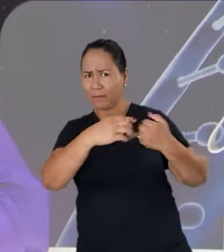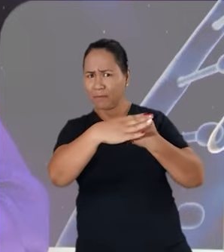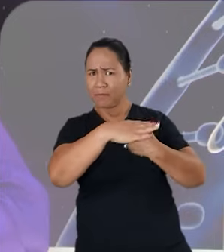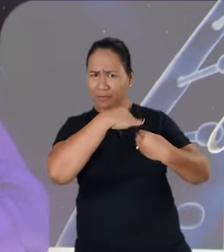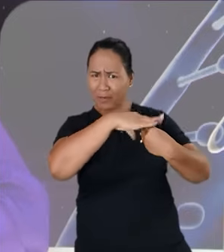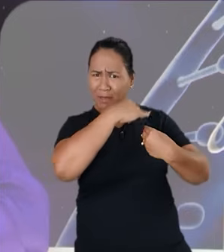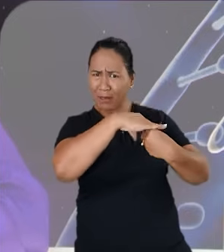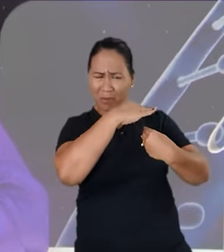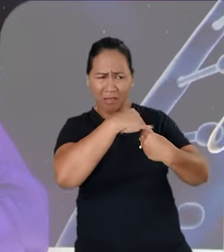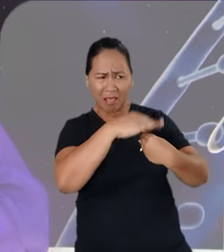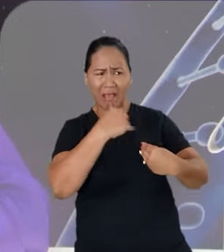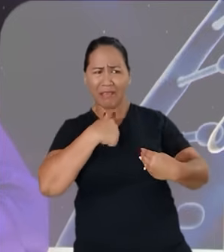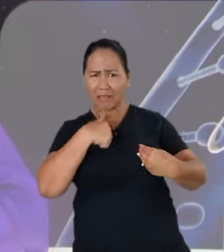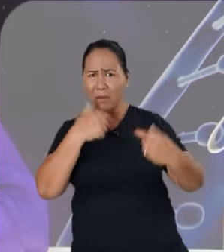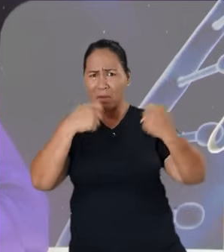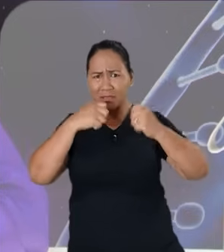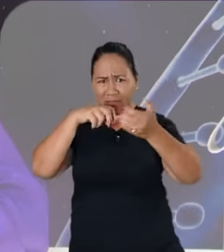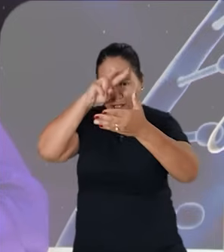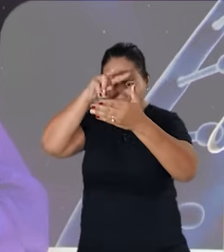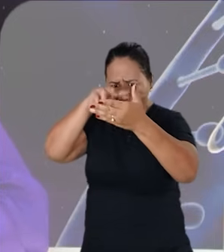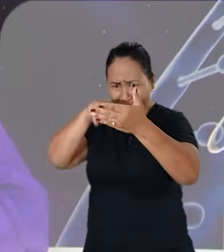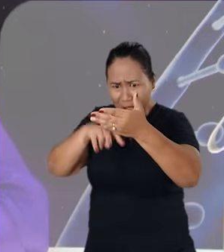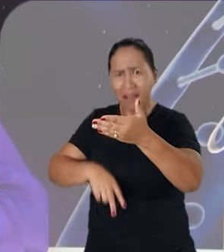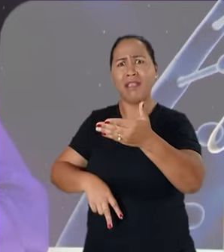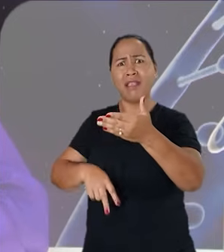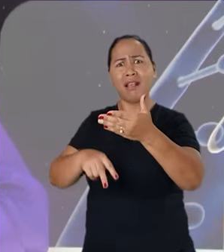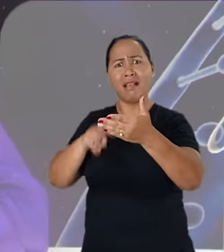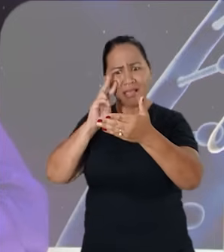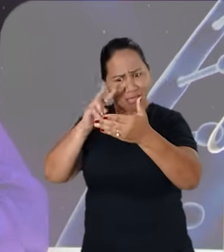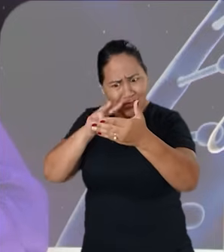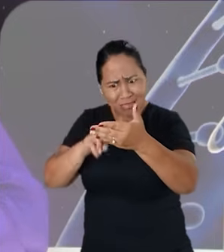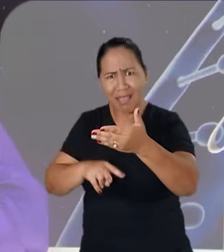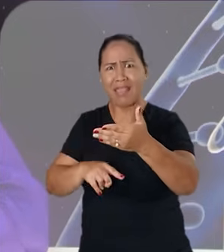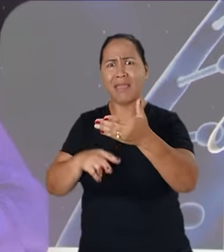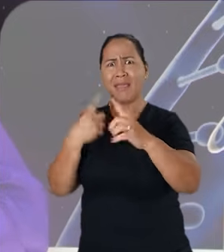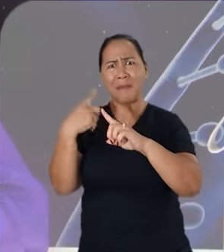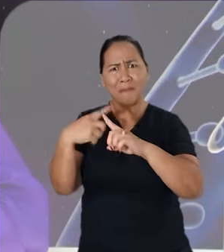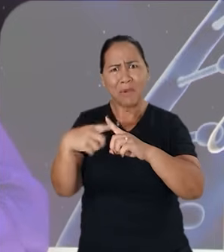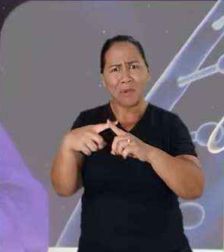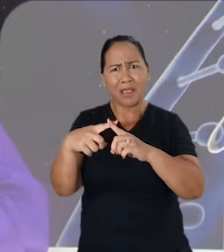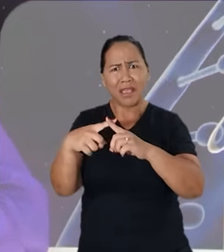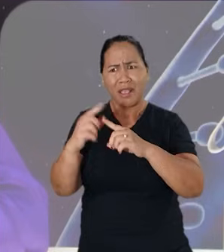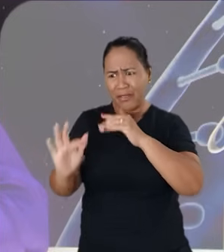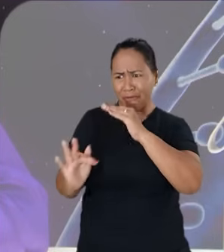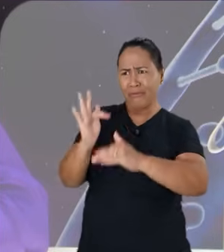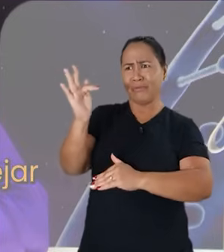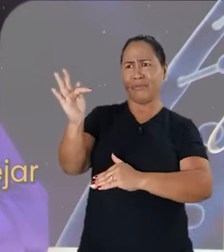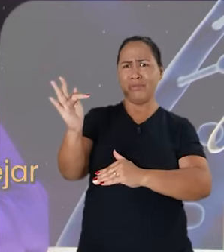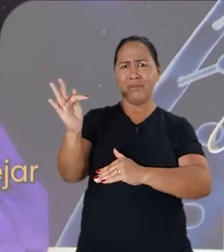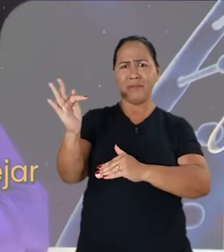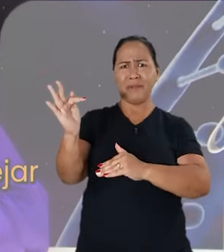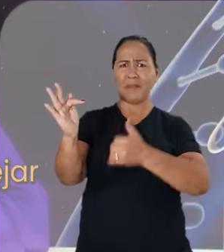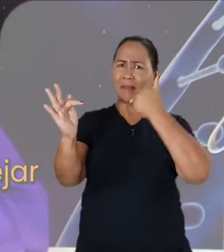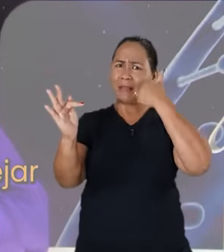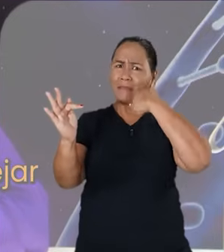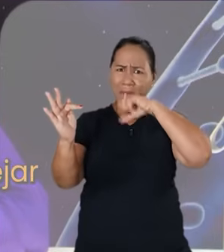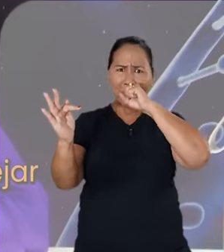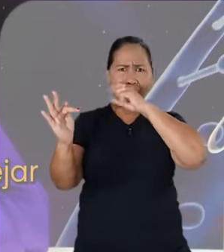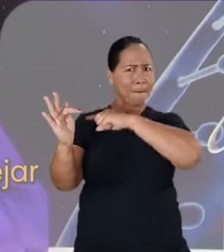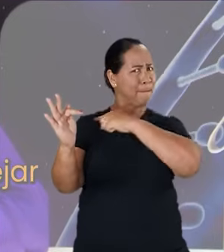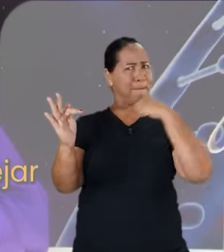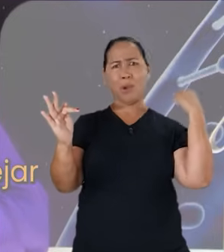e muda pra sempre. E mudará a tua vida pra sempre. Porque um dia,